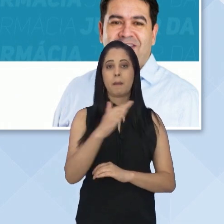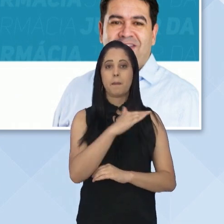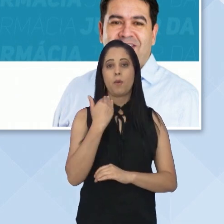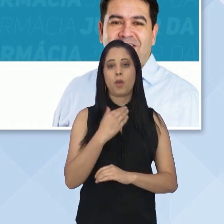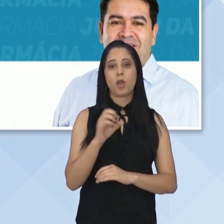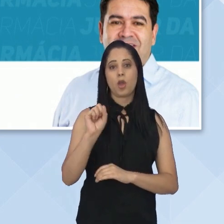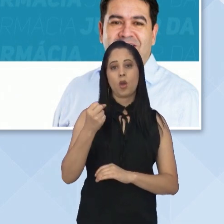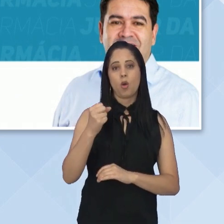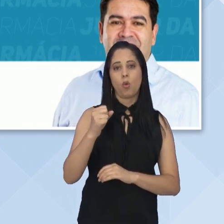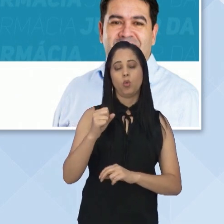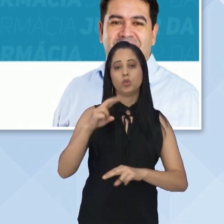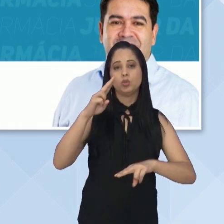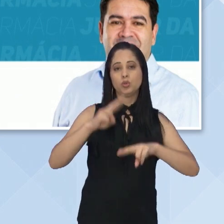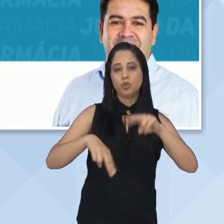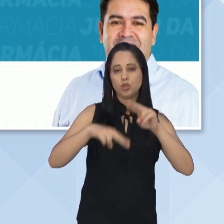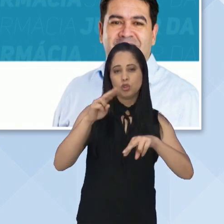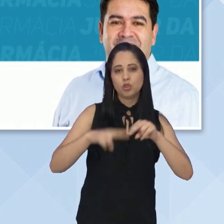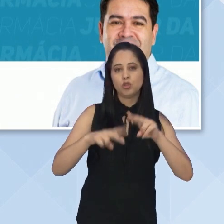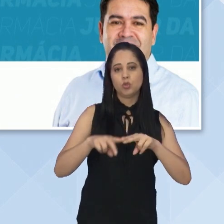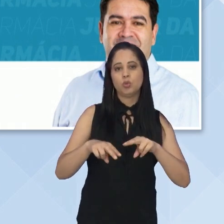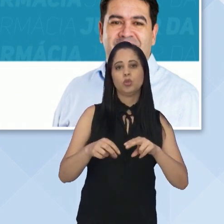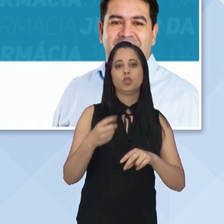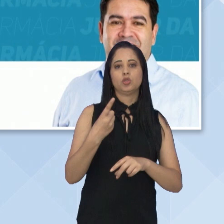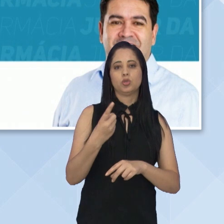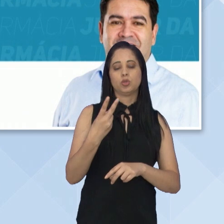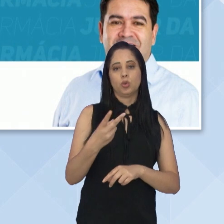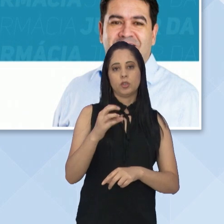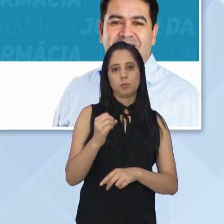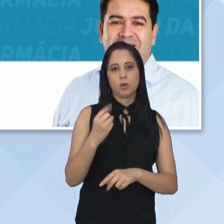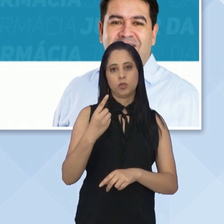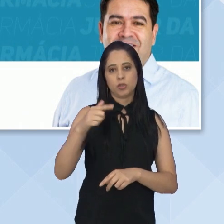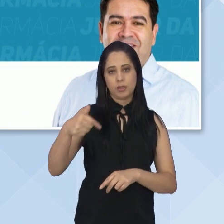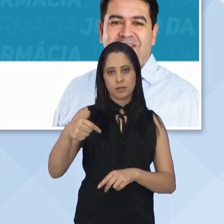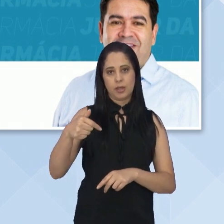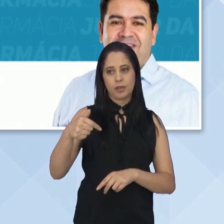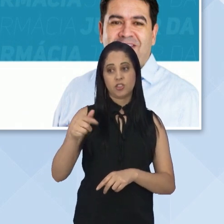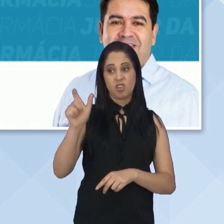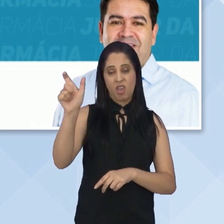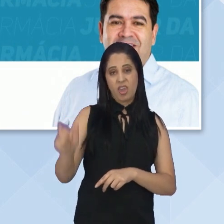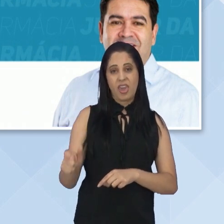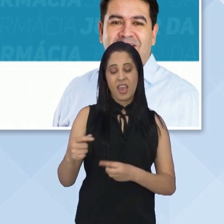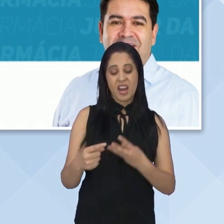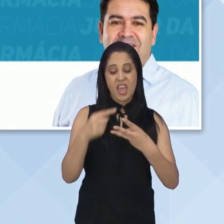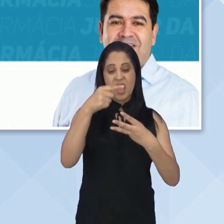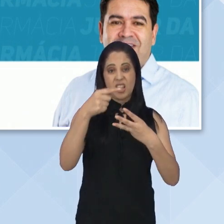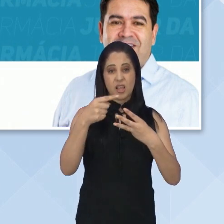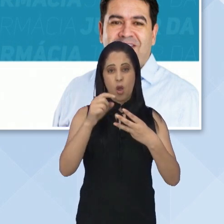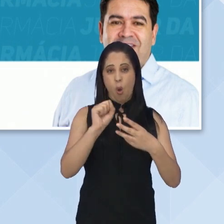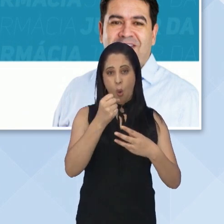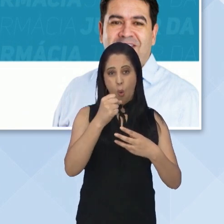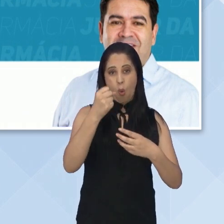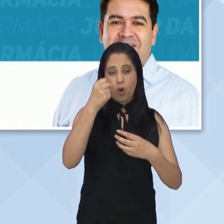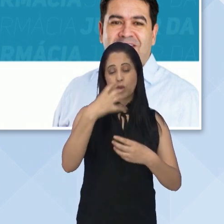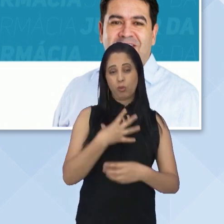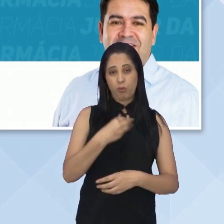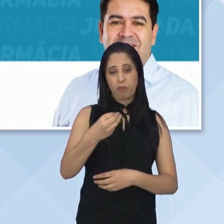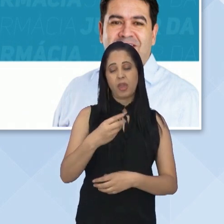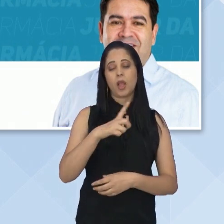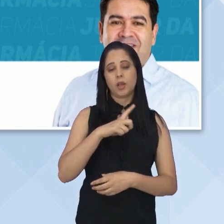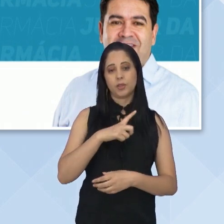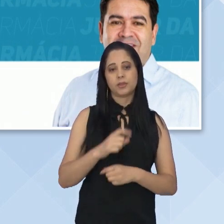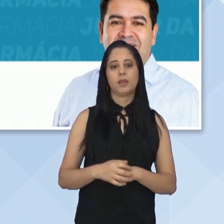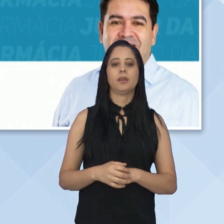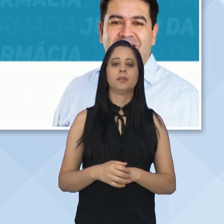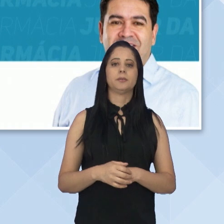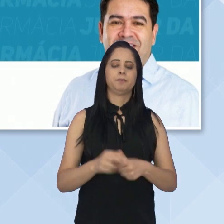de julho de 2017, deixando 8 filhos. Já mencionei que vou falar novamente: o Cláudio, a